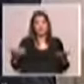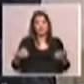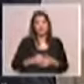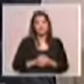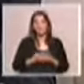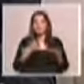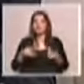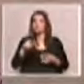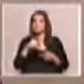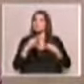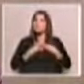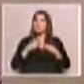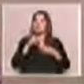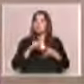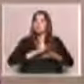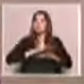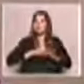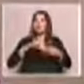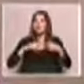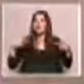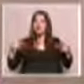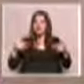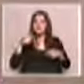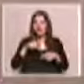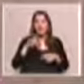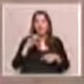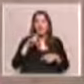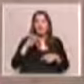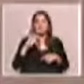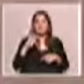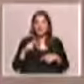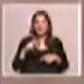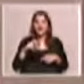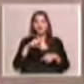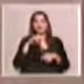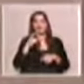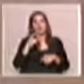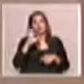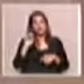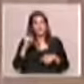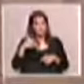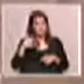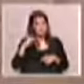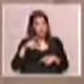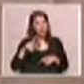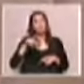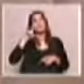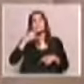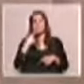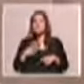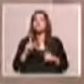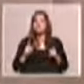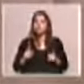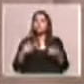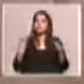vocês trouxe-nos de resto uma edição da Câmara Municipal de Oliveira do Hospital sobre os pastores e com os pastores também se aprende.